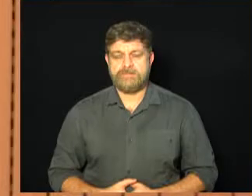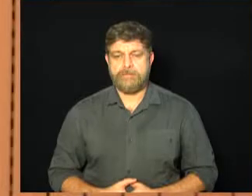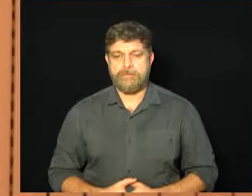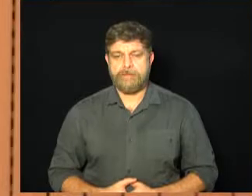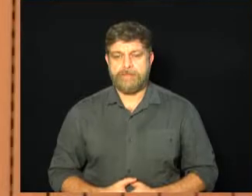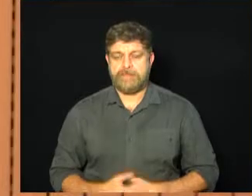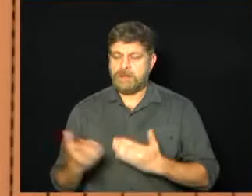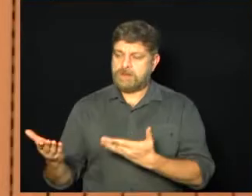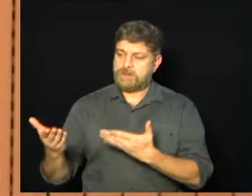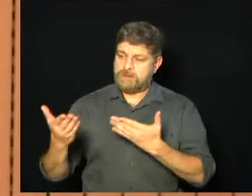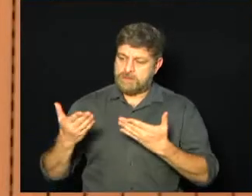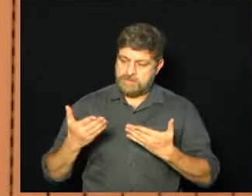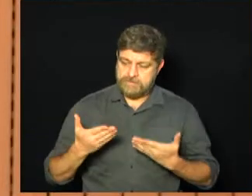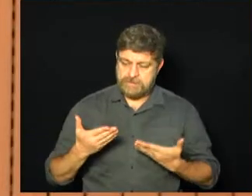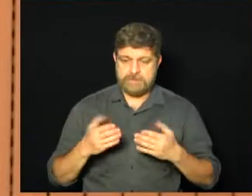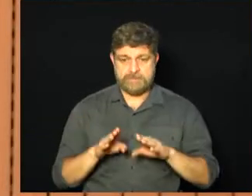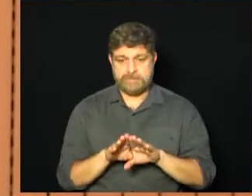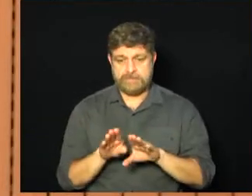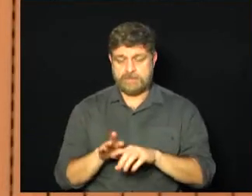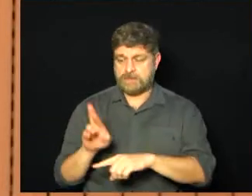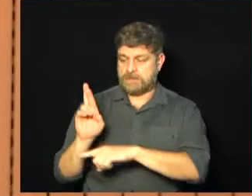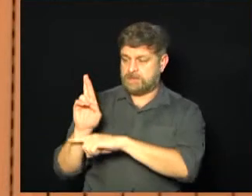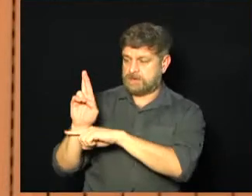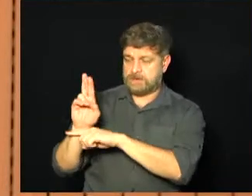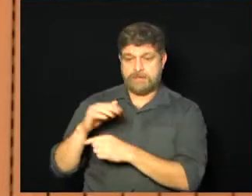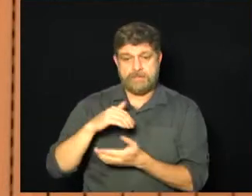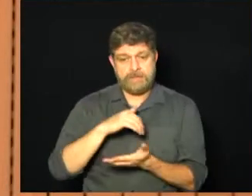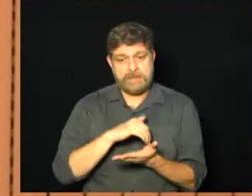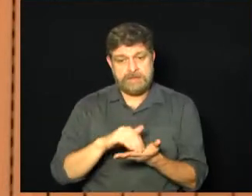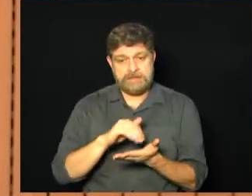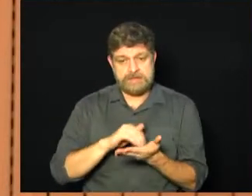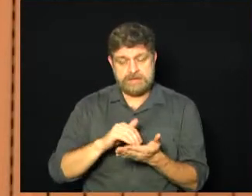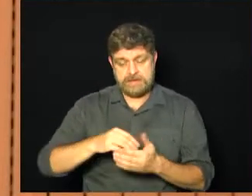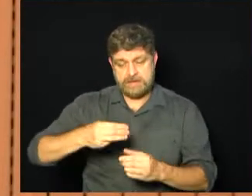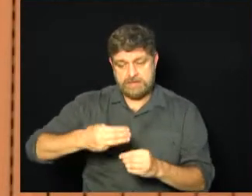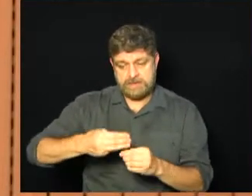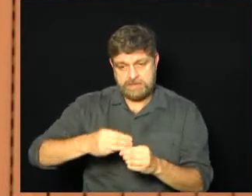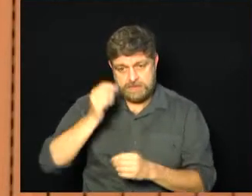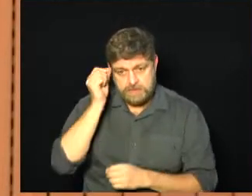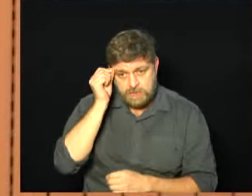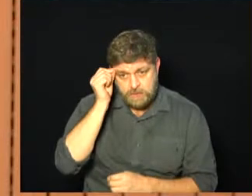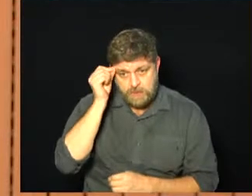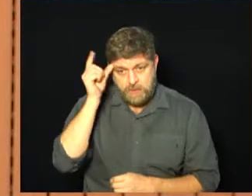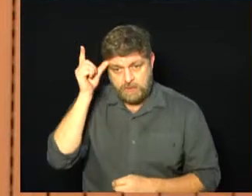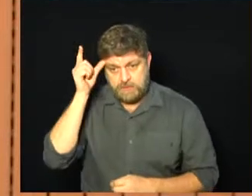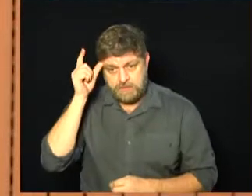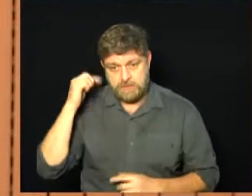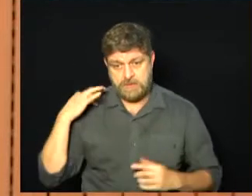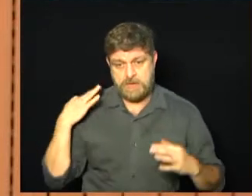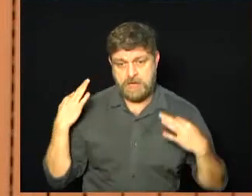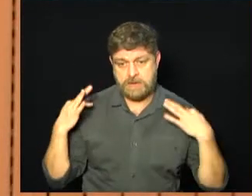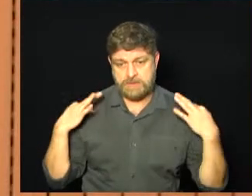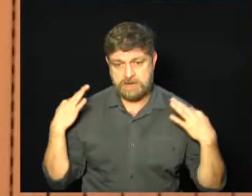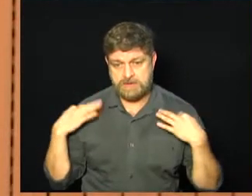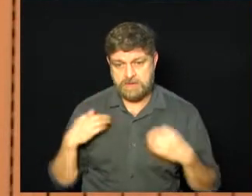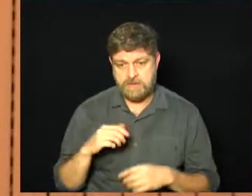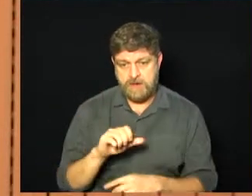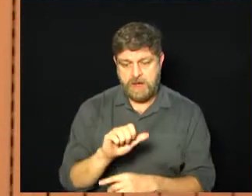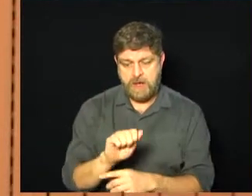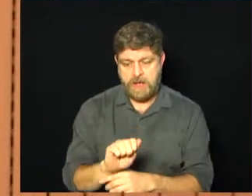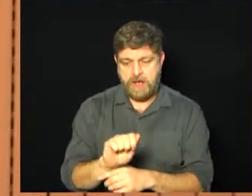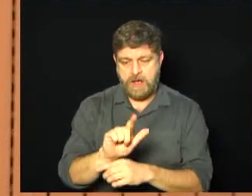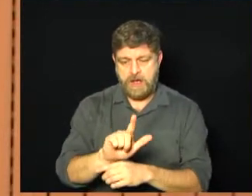Nós convidamos também, representando a secretária municipal de Cultura e Turismo, senhora Alexandra Caprioli, o diretor